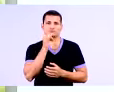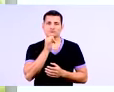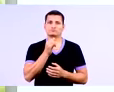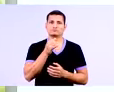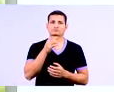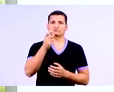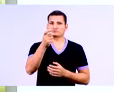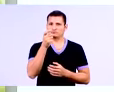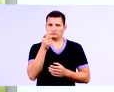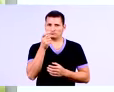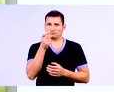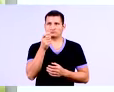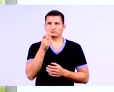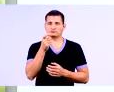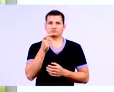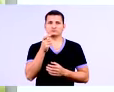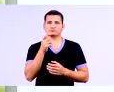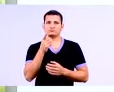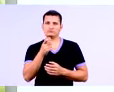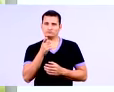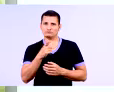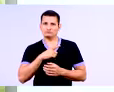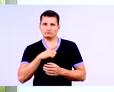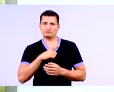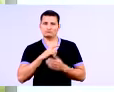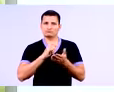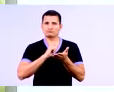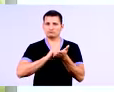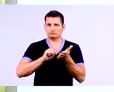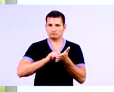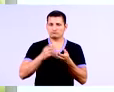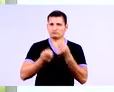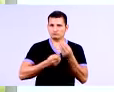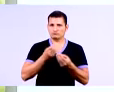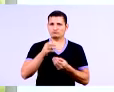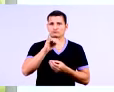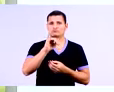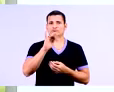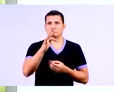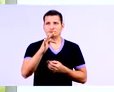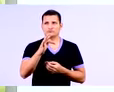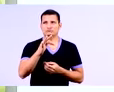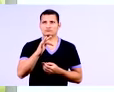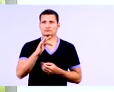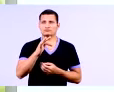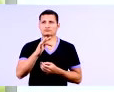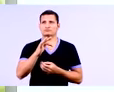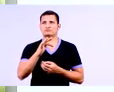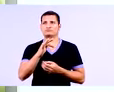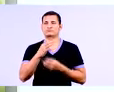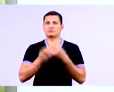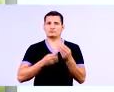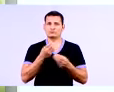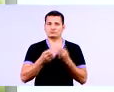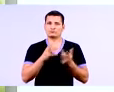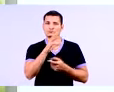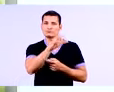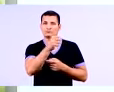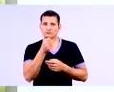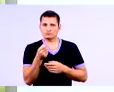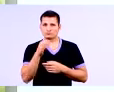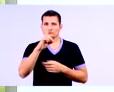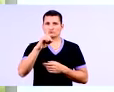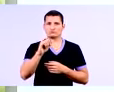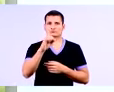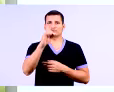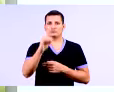foi preenchido. Como? If, nós vimos agora há pouco como obter o dado do elemento. Como eu obtenho